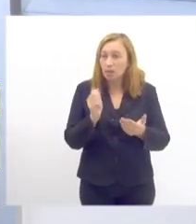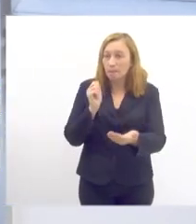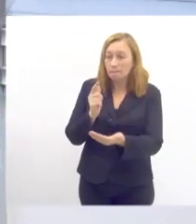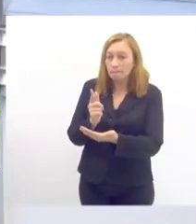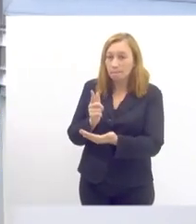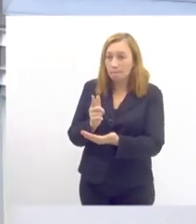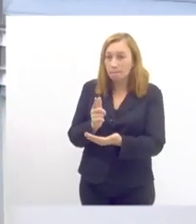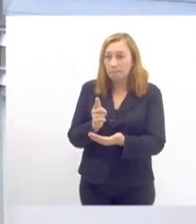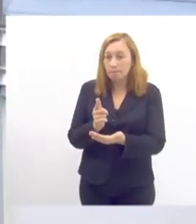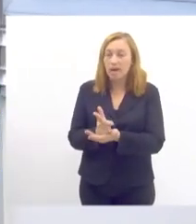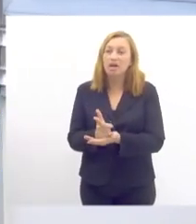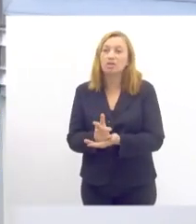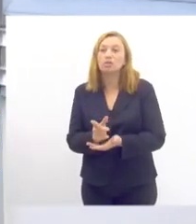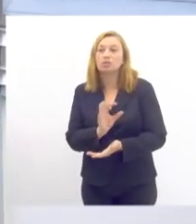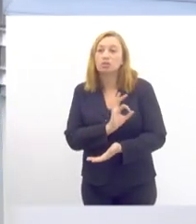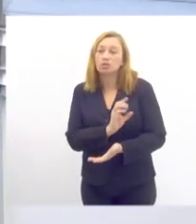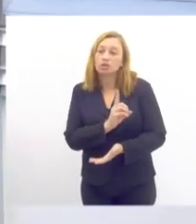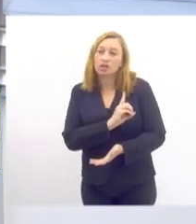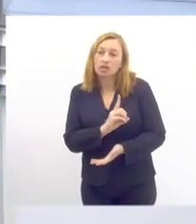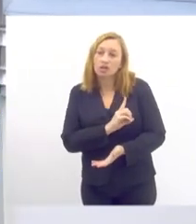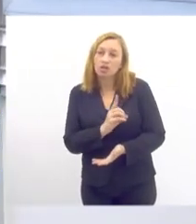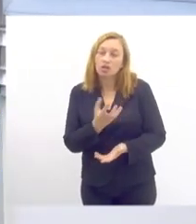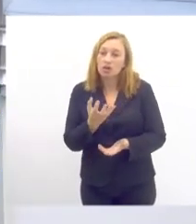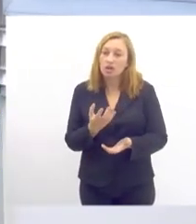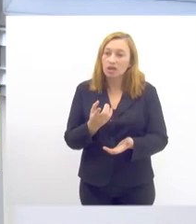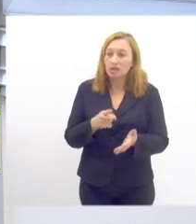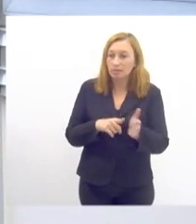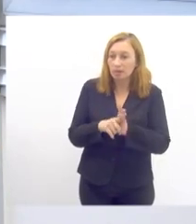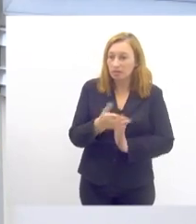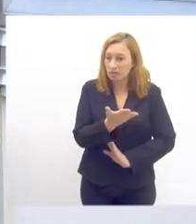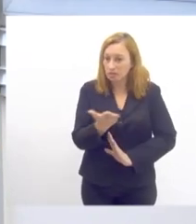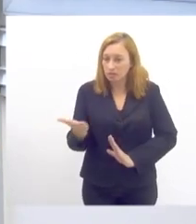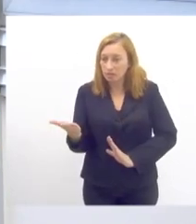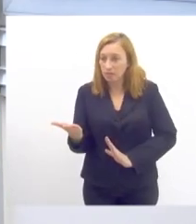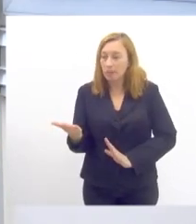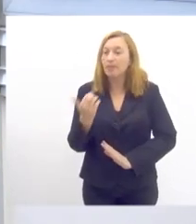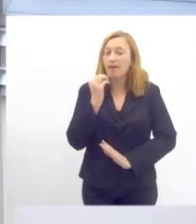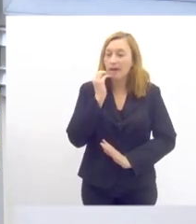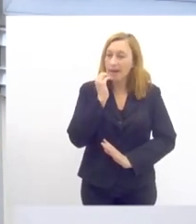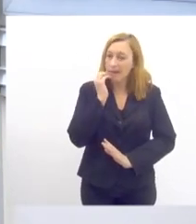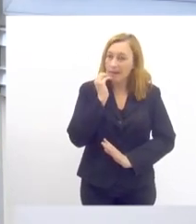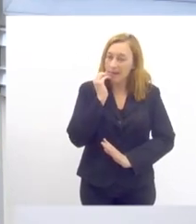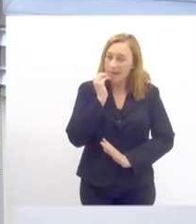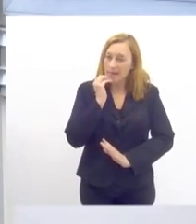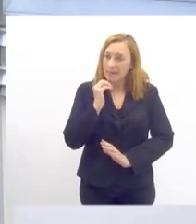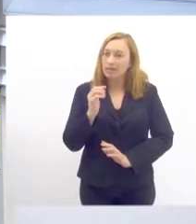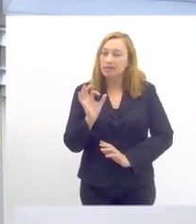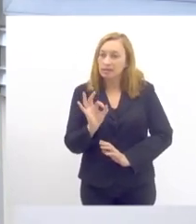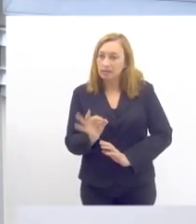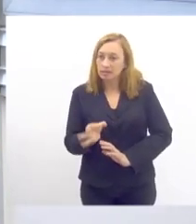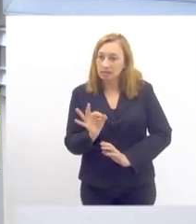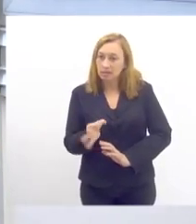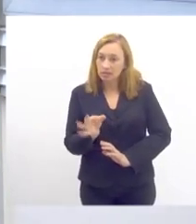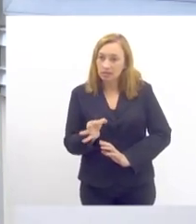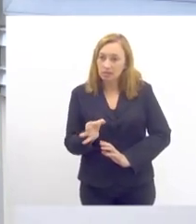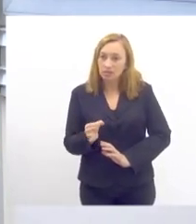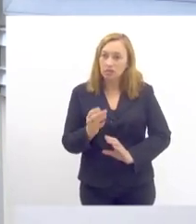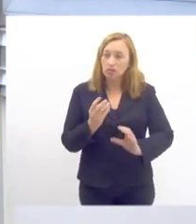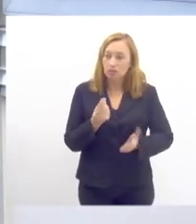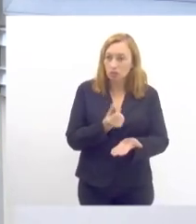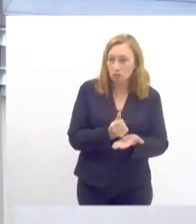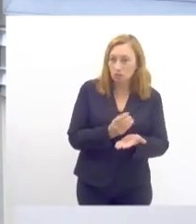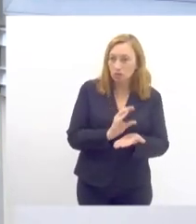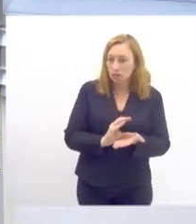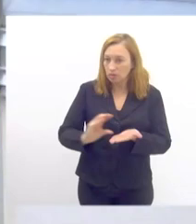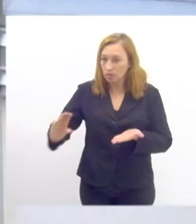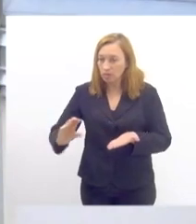DETRAN. Então, eu queria fazer essa menção para os senhores, considerando a questão legal no sentido dos repasses. Uma